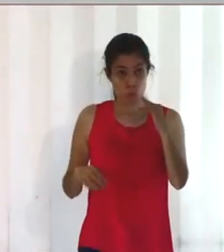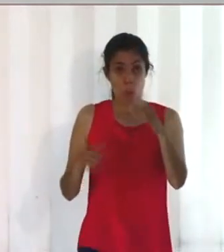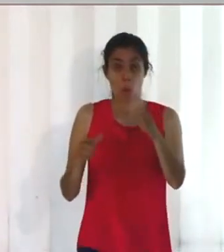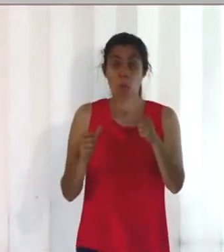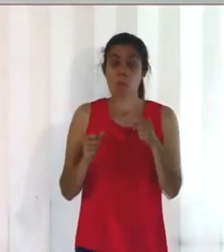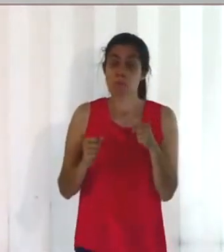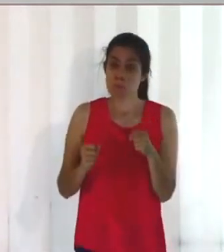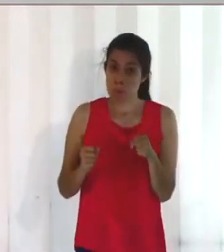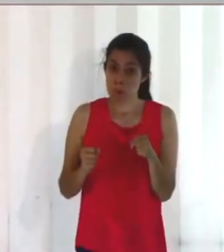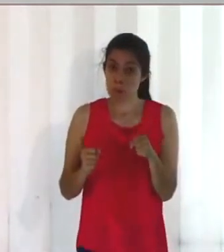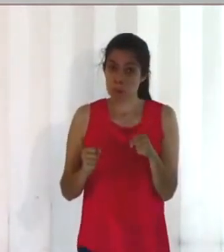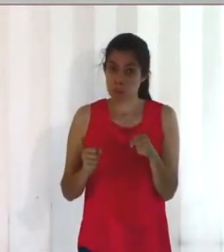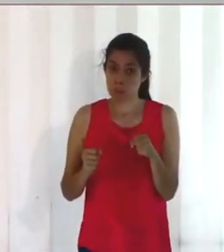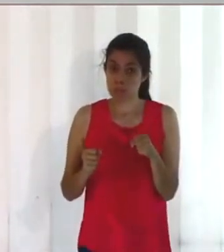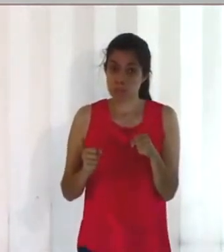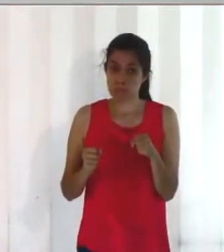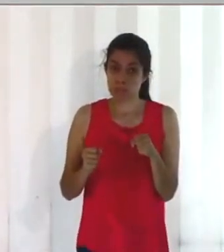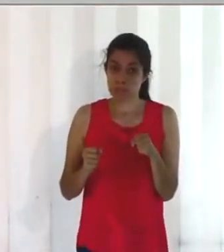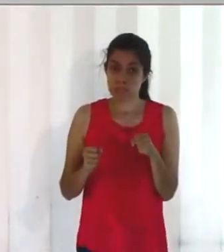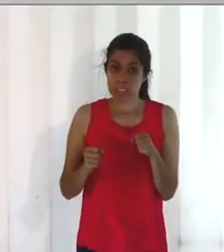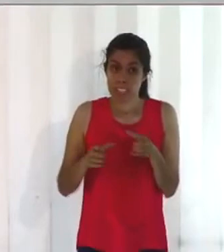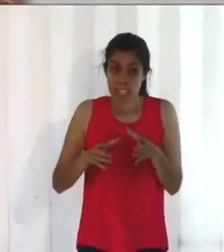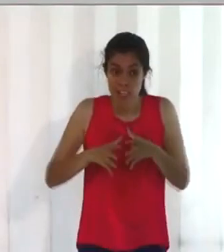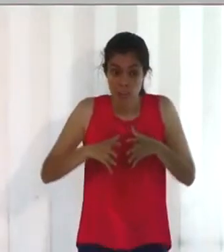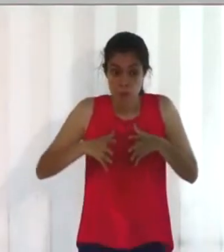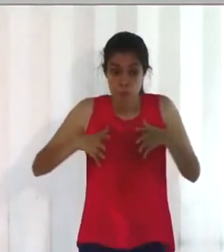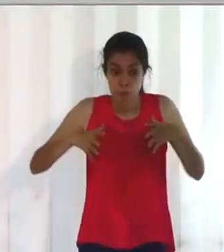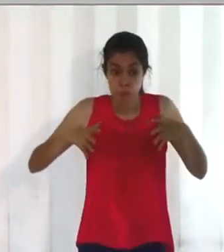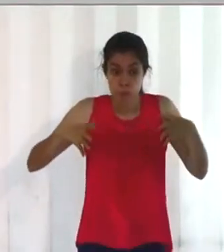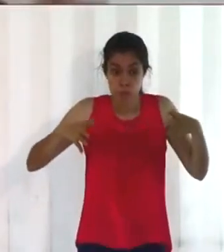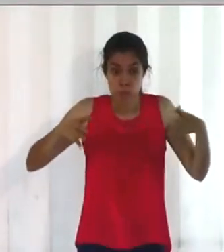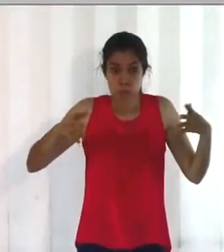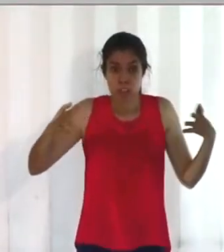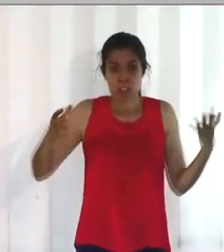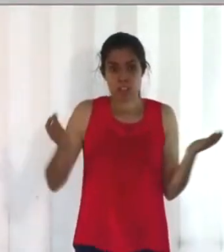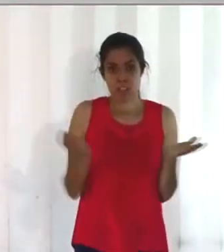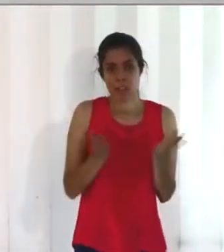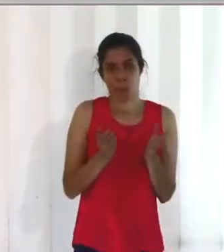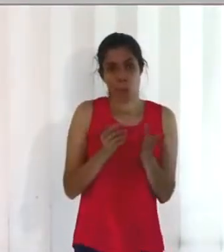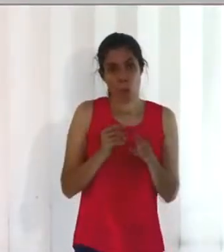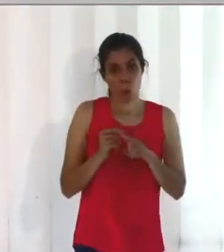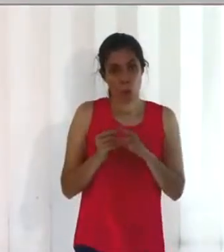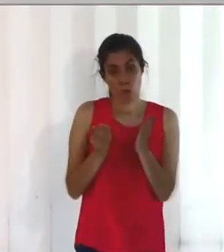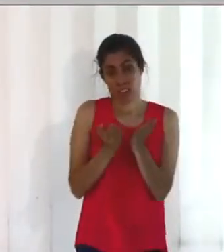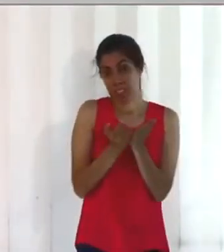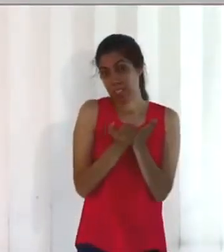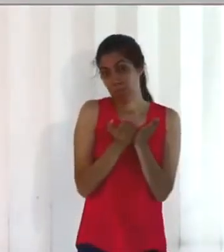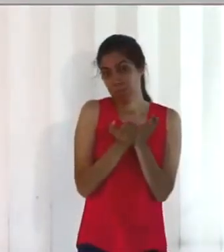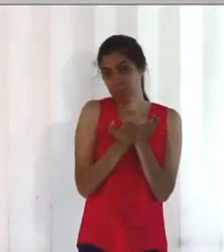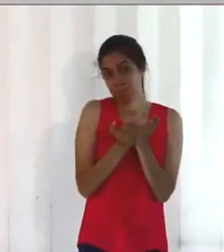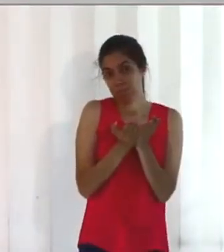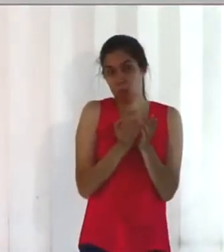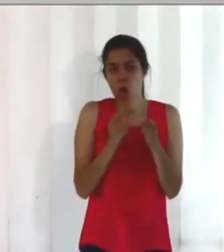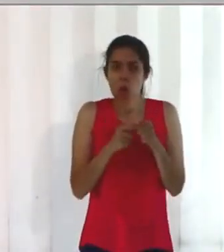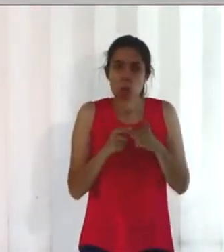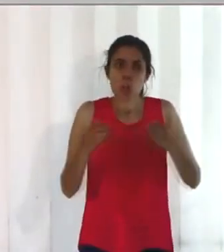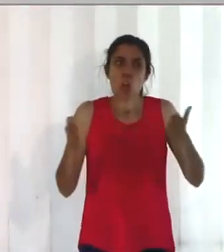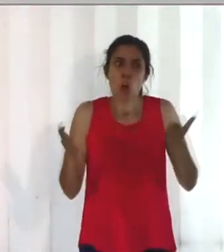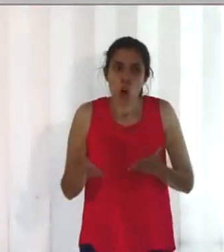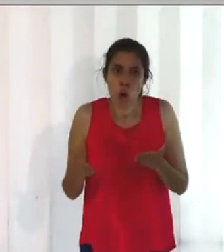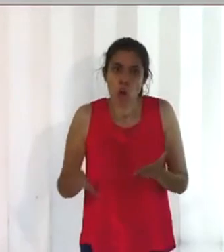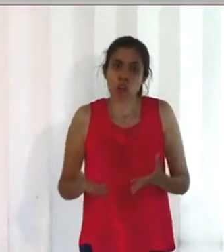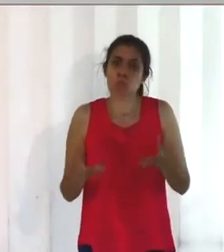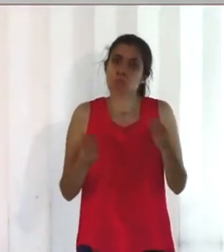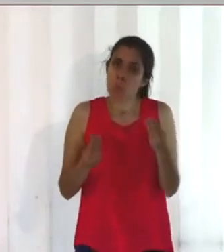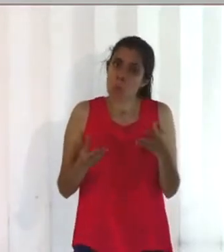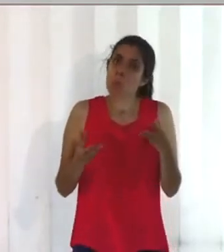região. Porque está acontecendo um fato, alguma coisa na China hoje. Nós mesmo temos muitos missionários